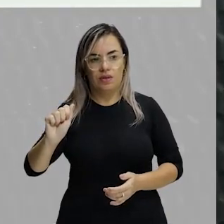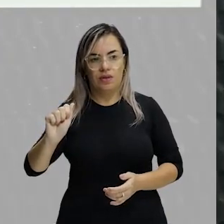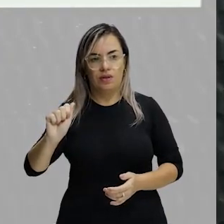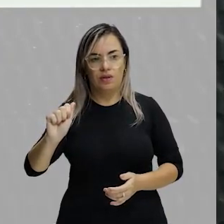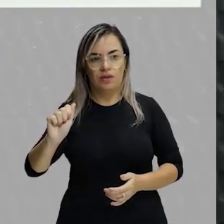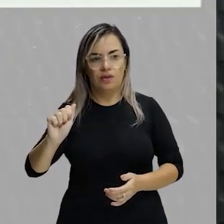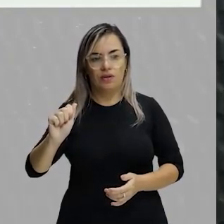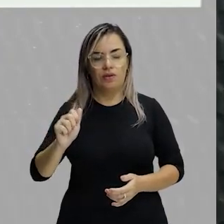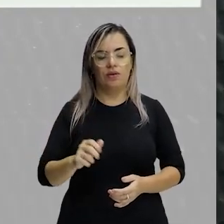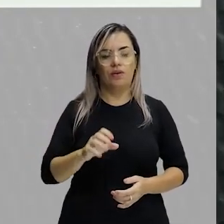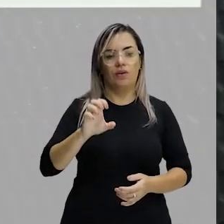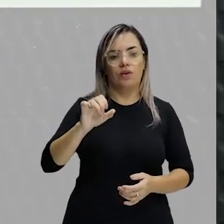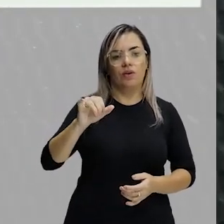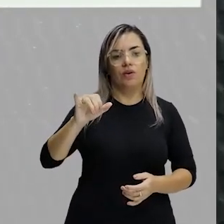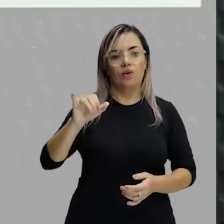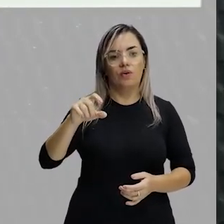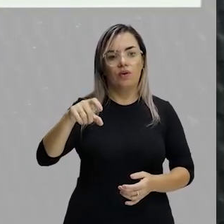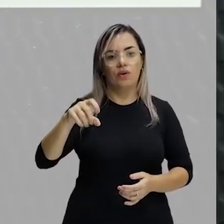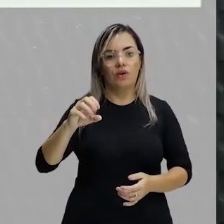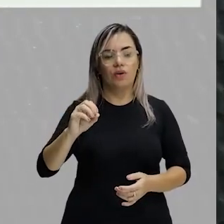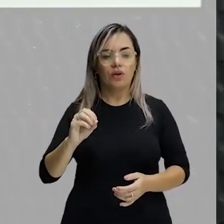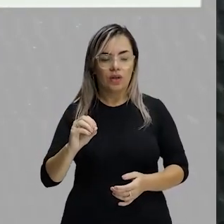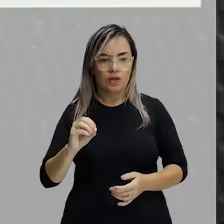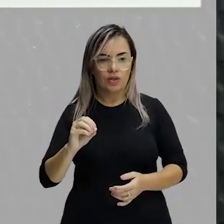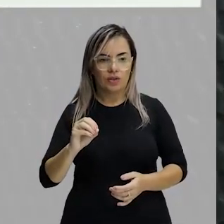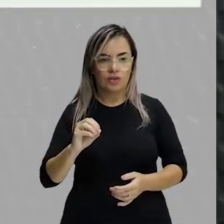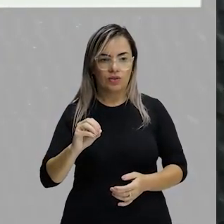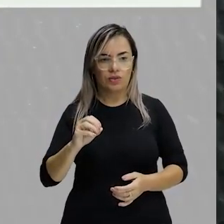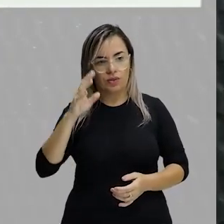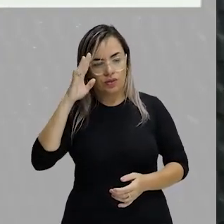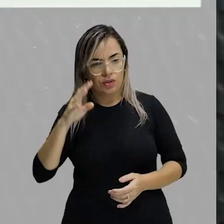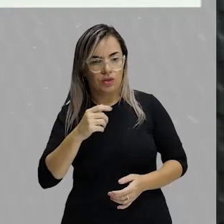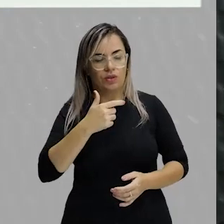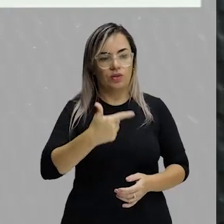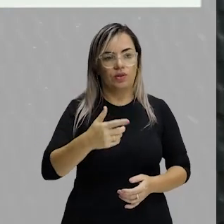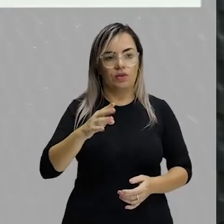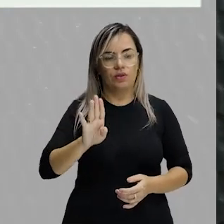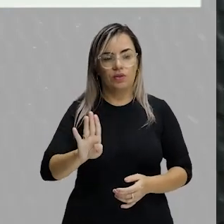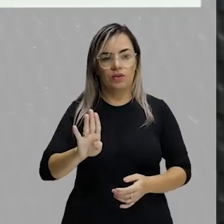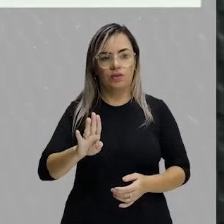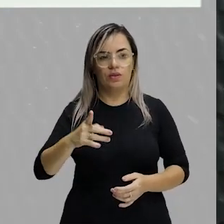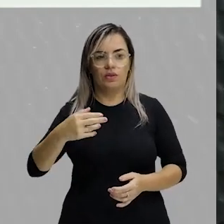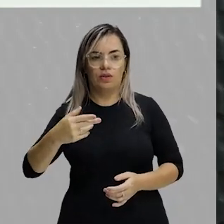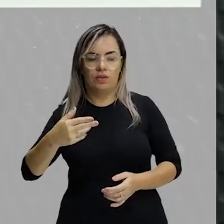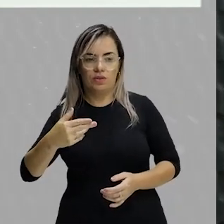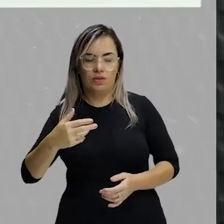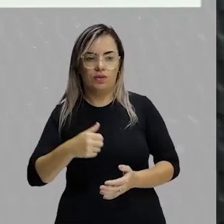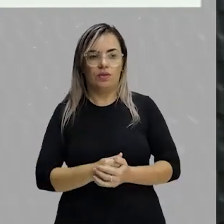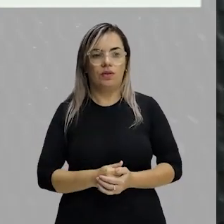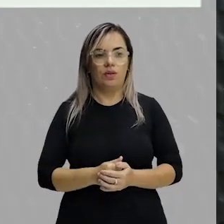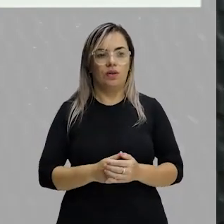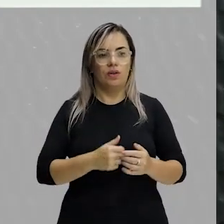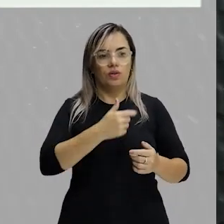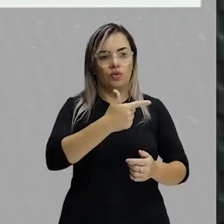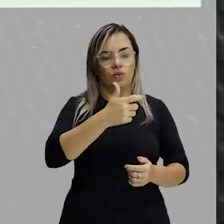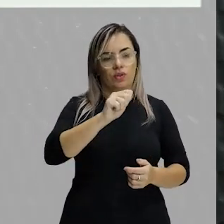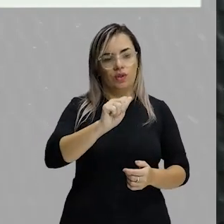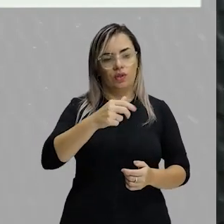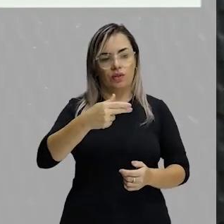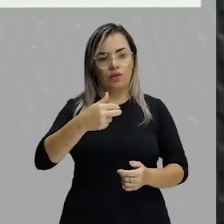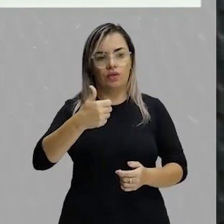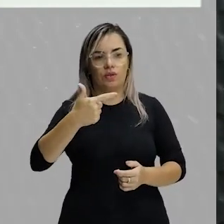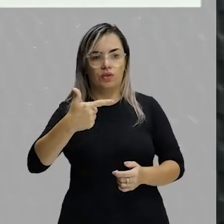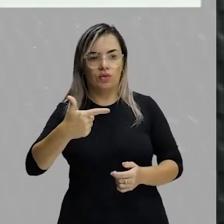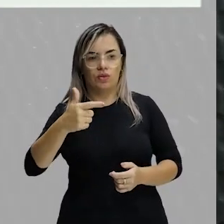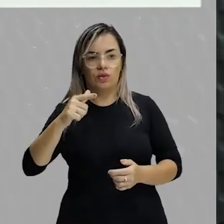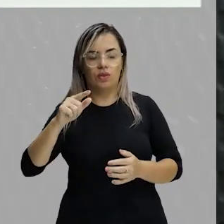Certo? Então, vai ficar 2 vezes 1, que é 2, e o 2B, 2 vezes 1, que